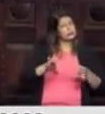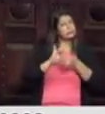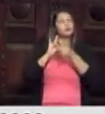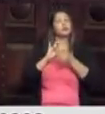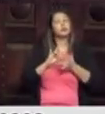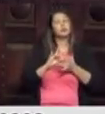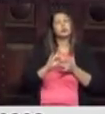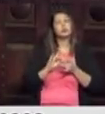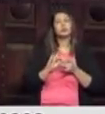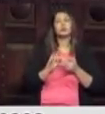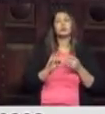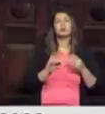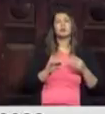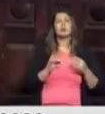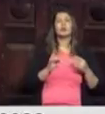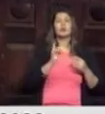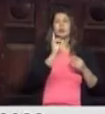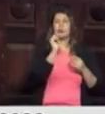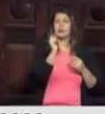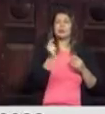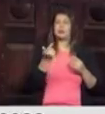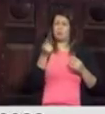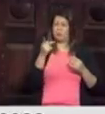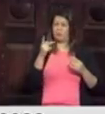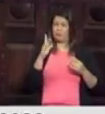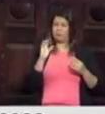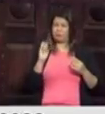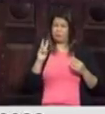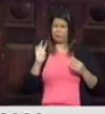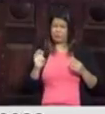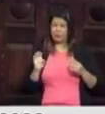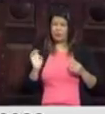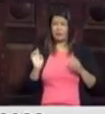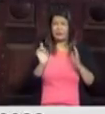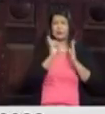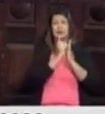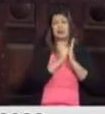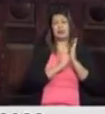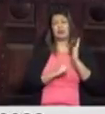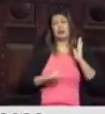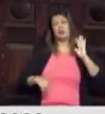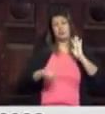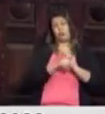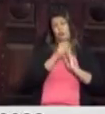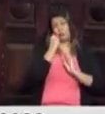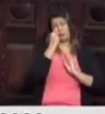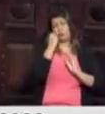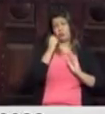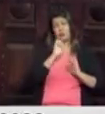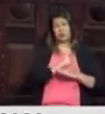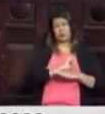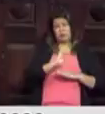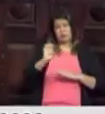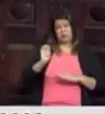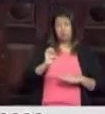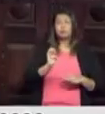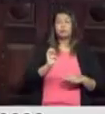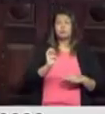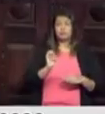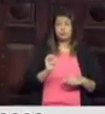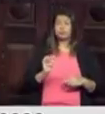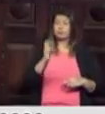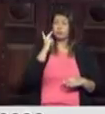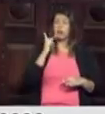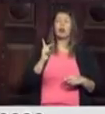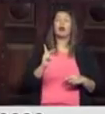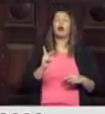à capitalização do Fundo de Previdência Estadual, feito por decreto do Poder Executivo Estadual. Para